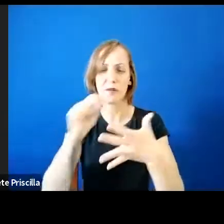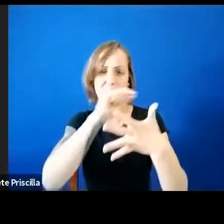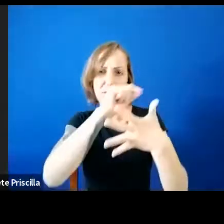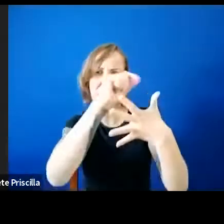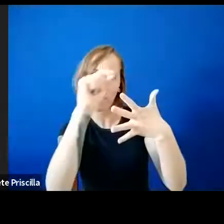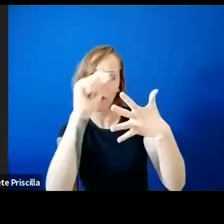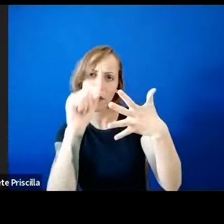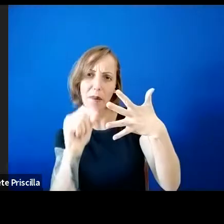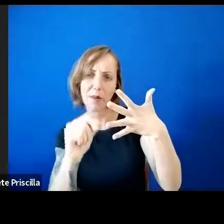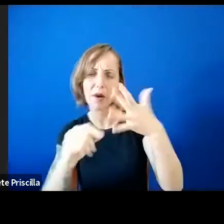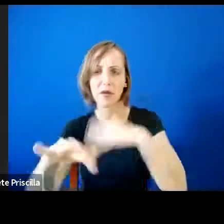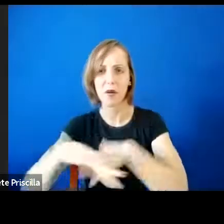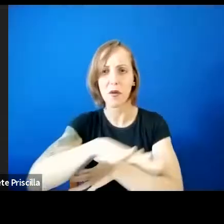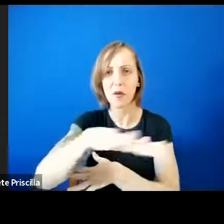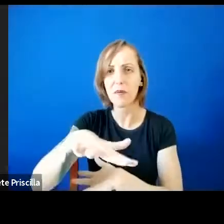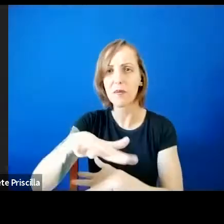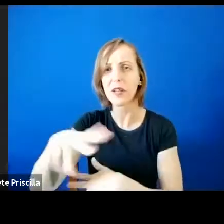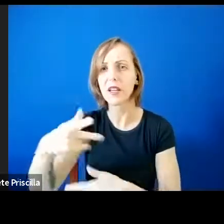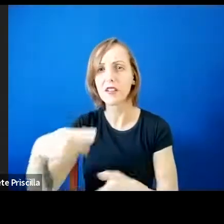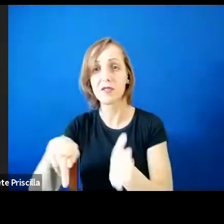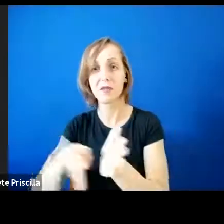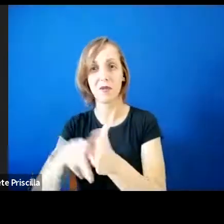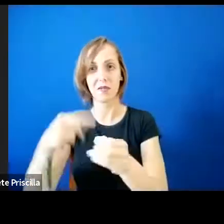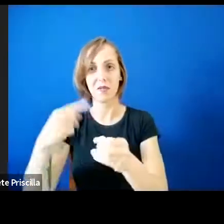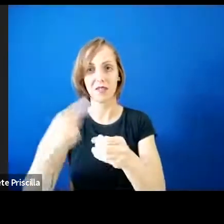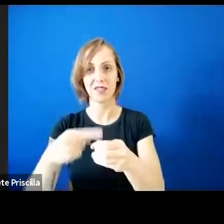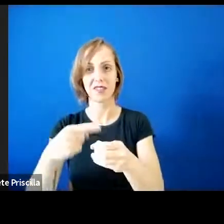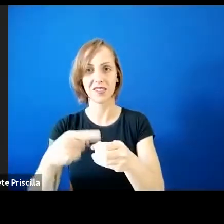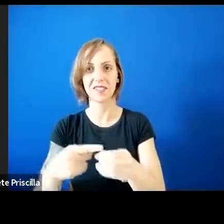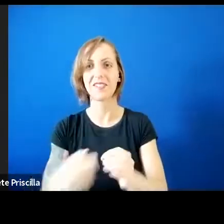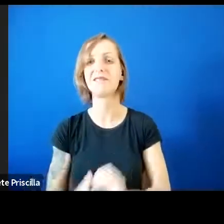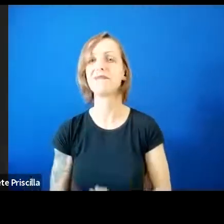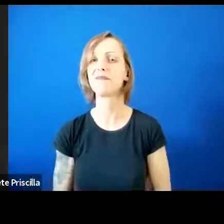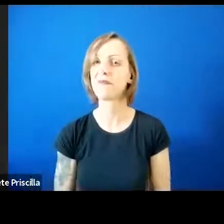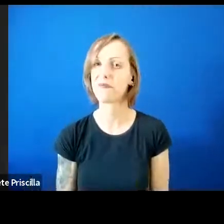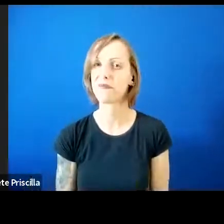completamente urbano. Aqui nesse ambiente que a gente está,